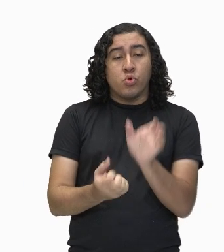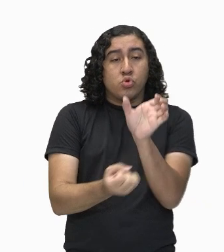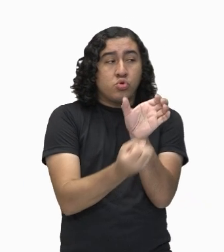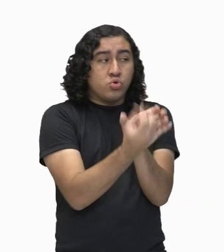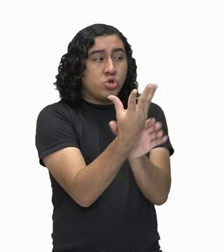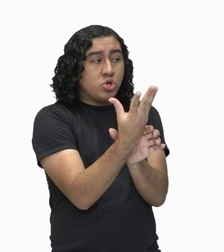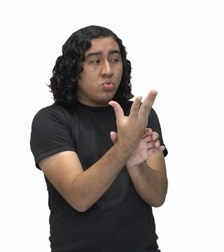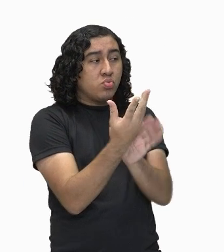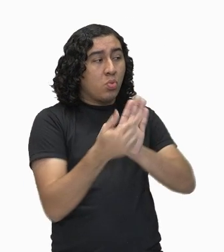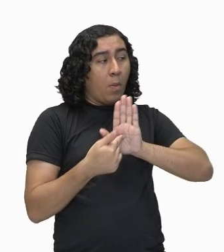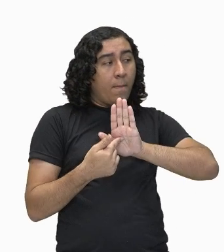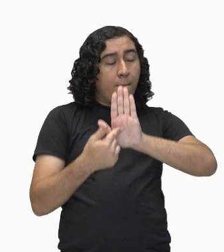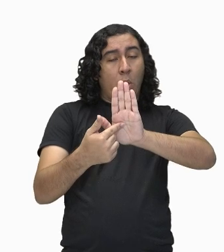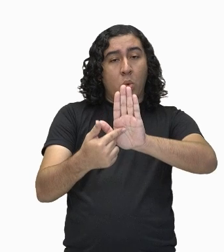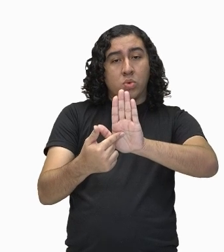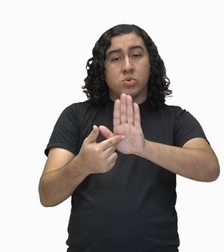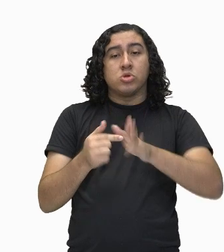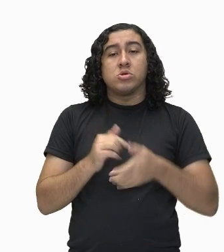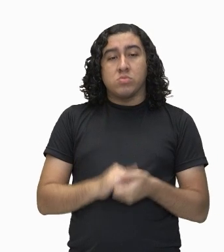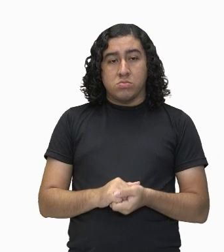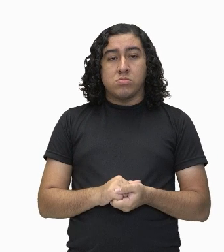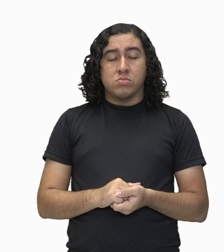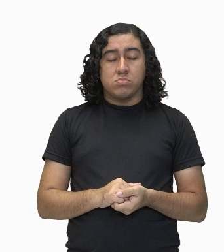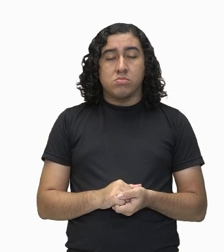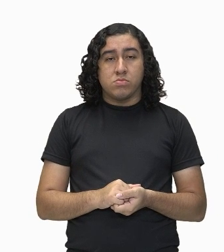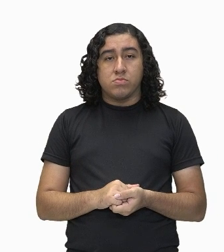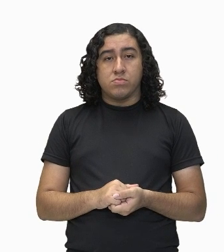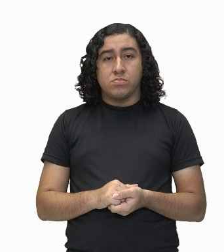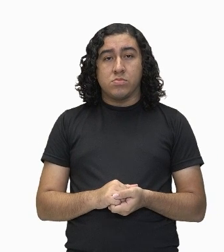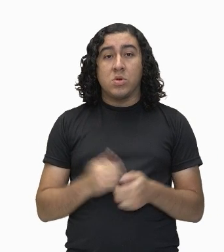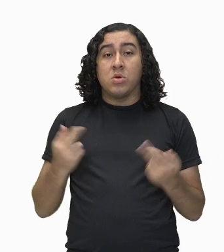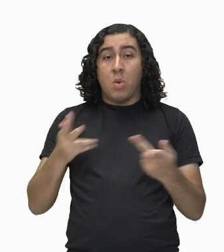se mostra. Como eu dei o exemplo do galo.